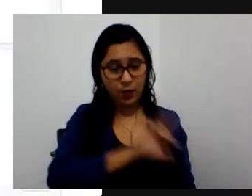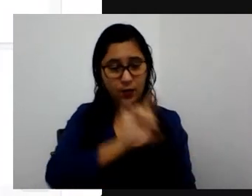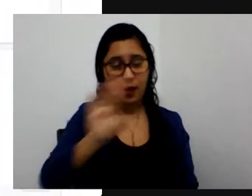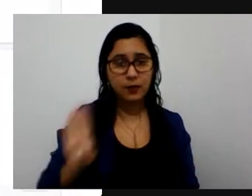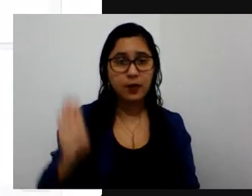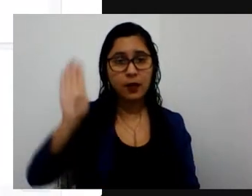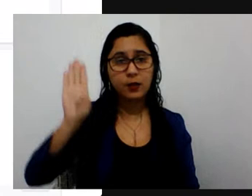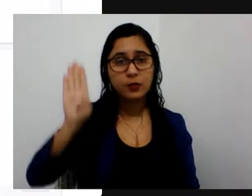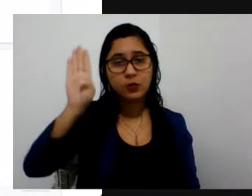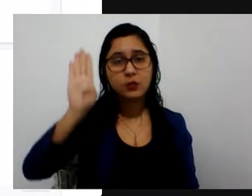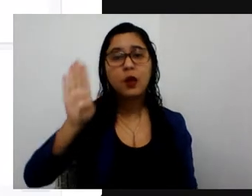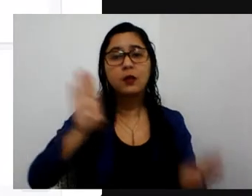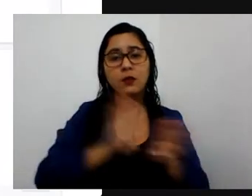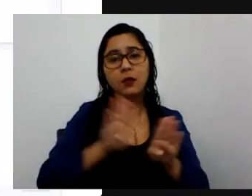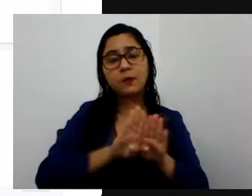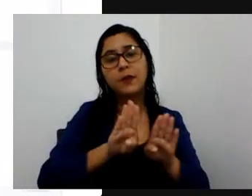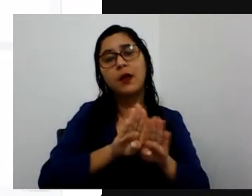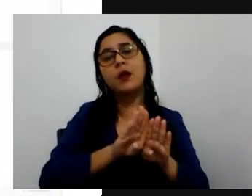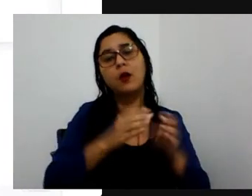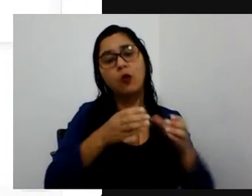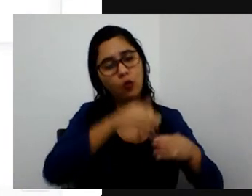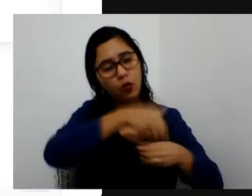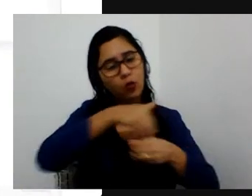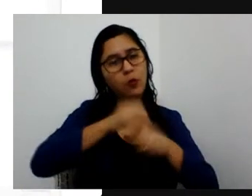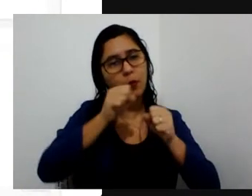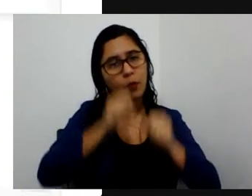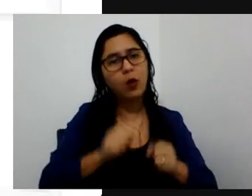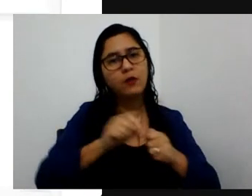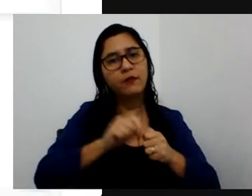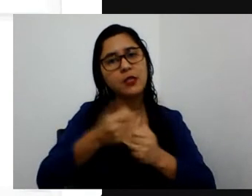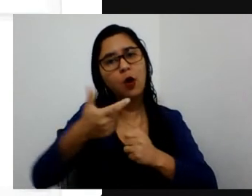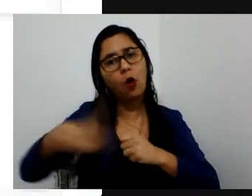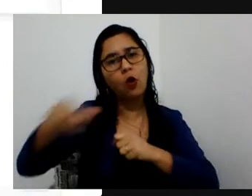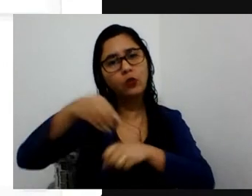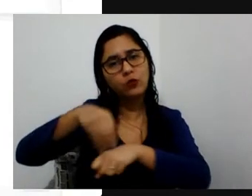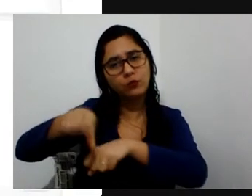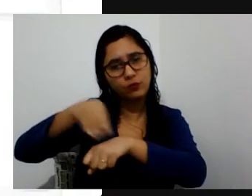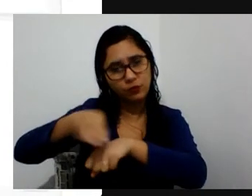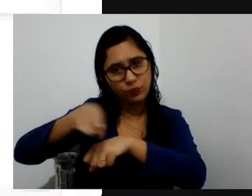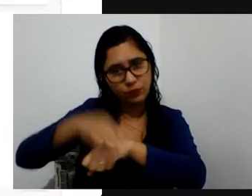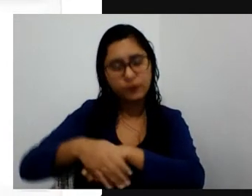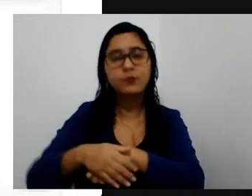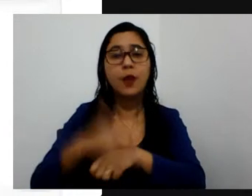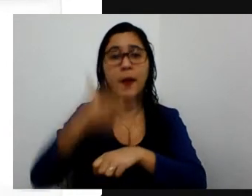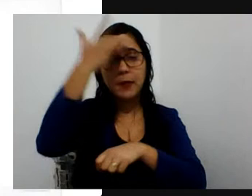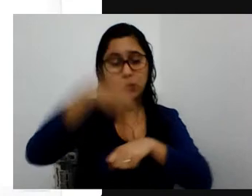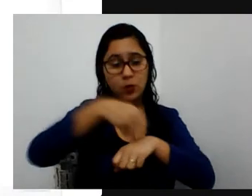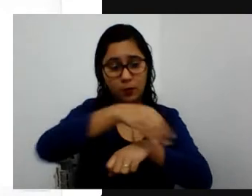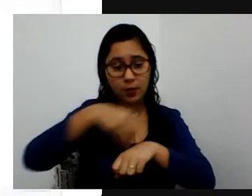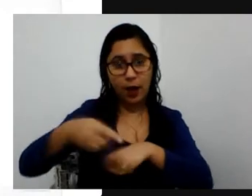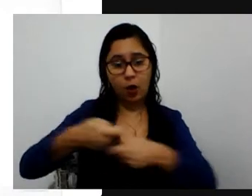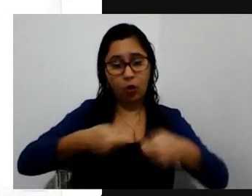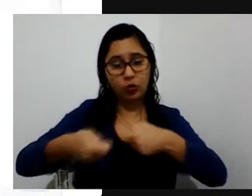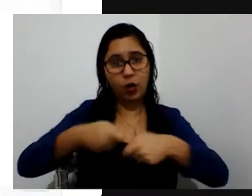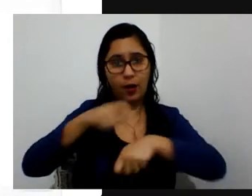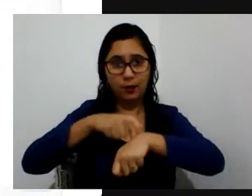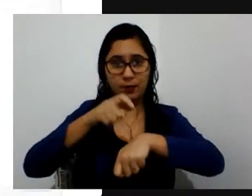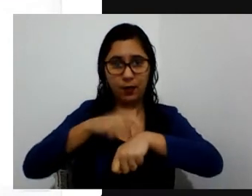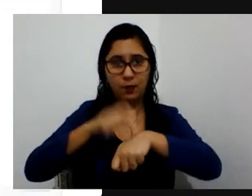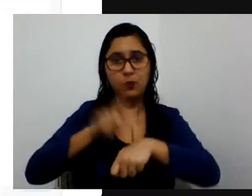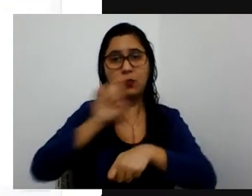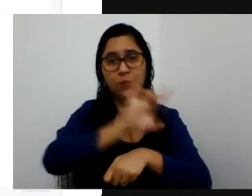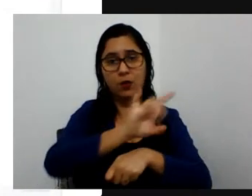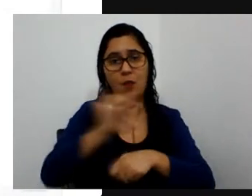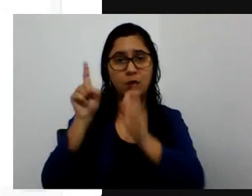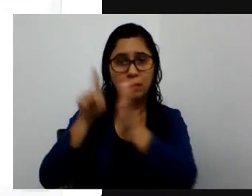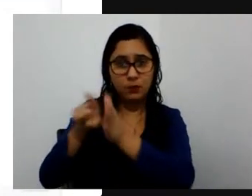outros encaminhamentos que julgar apropriados. O moderador controlará o tempo permitido para as perguntas